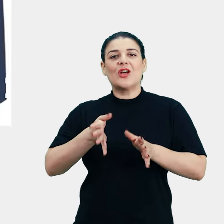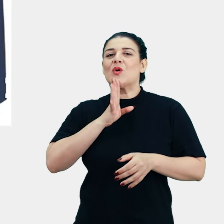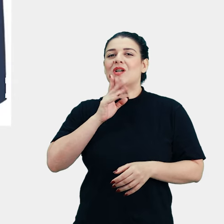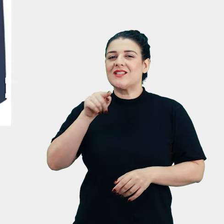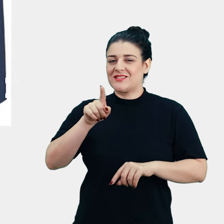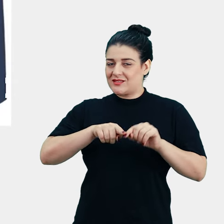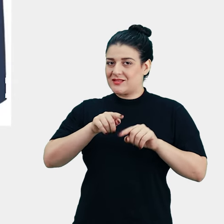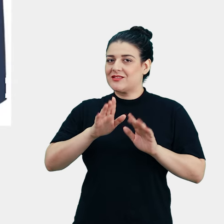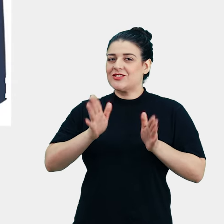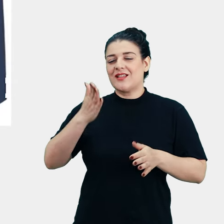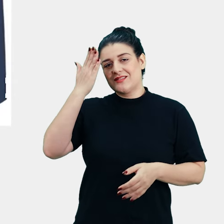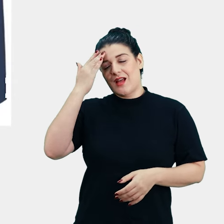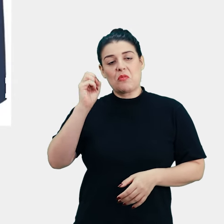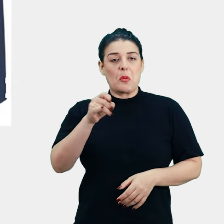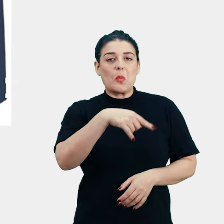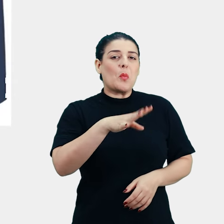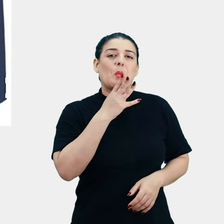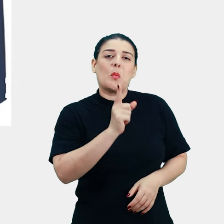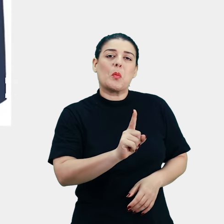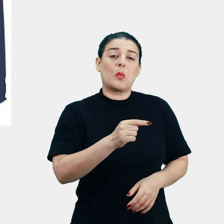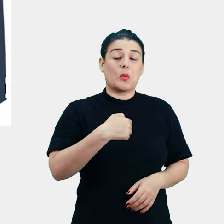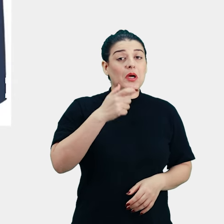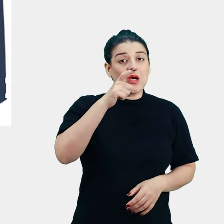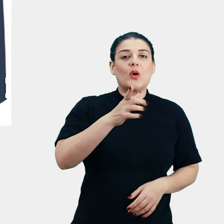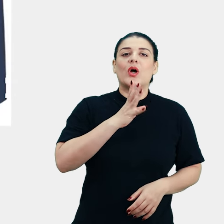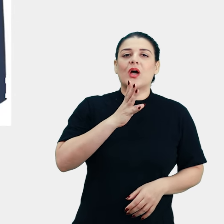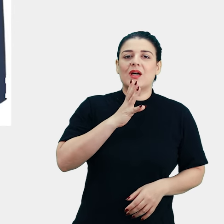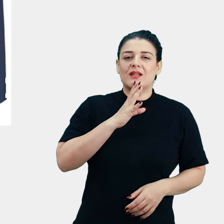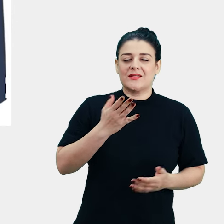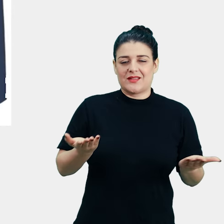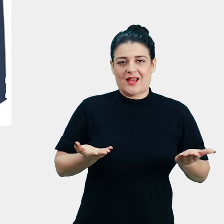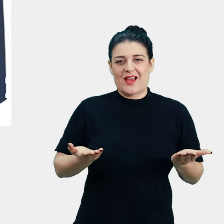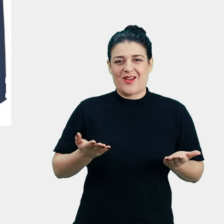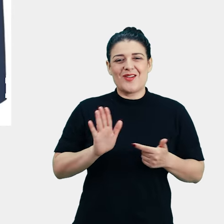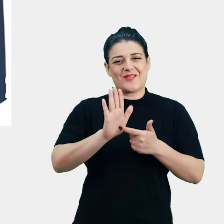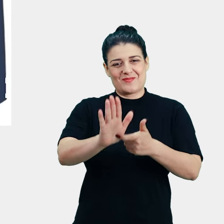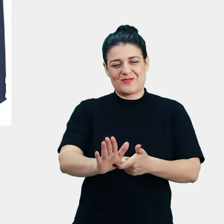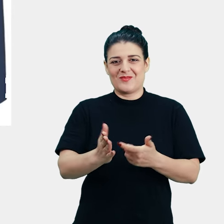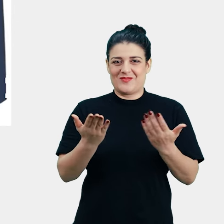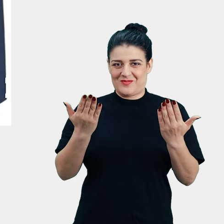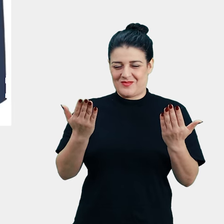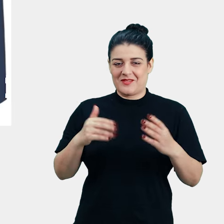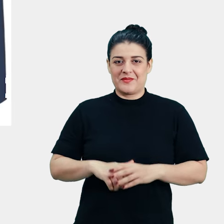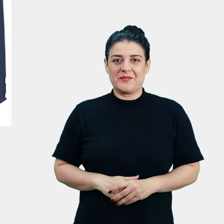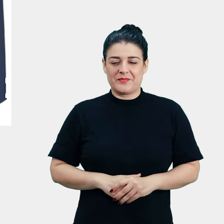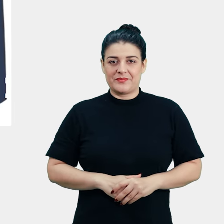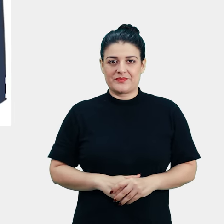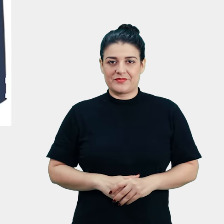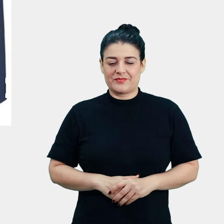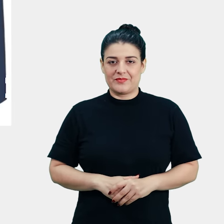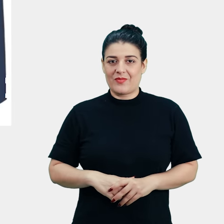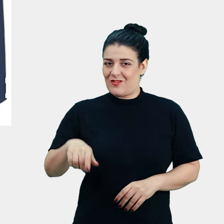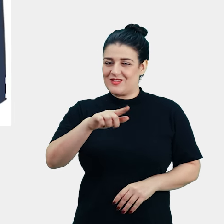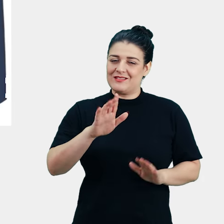tipo de equipamento, ou alguém que nunca trabalhou e tem interesse, tá, em conhecer mais sobre esse equipamento, tá? Então, para